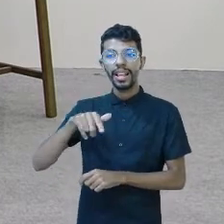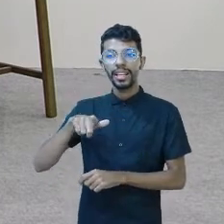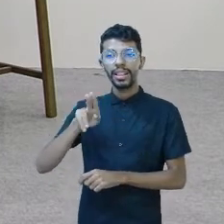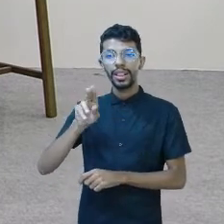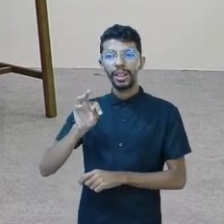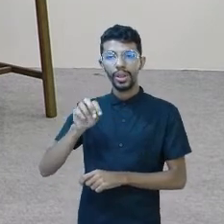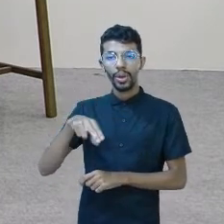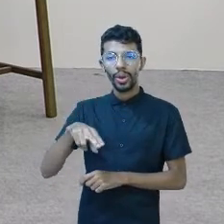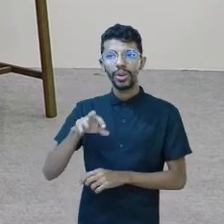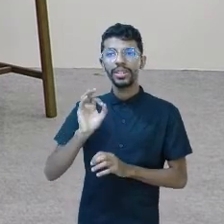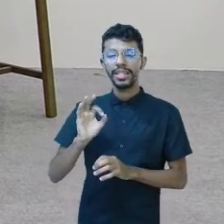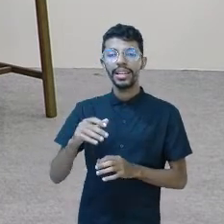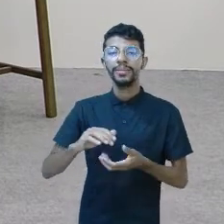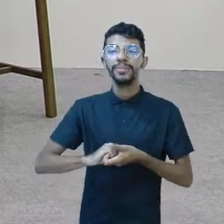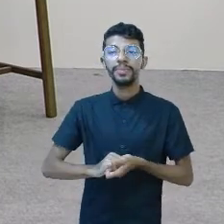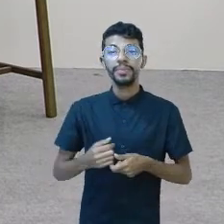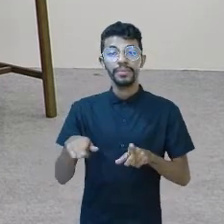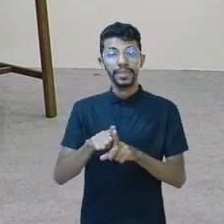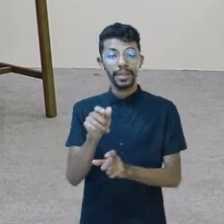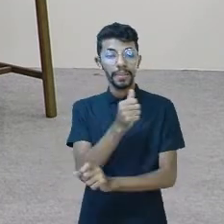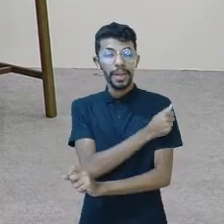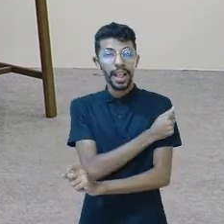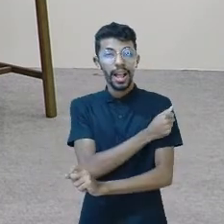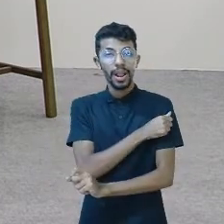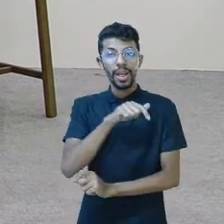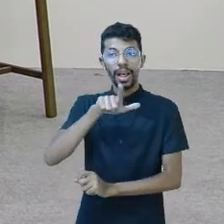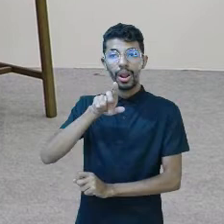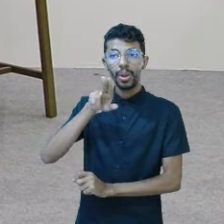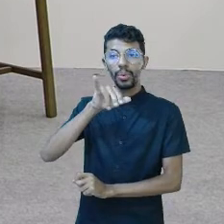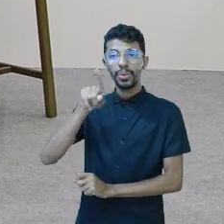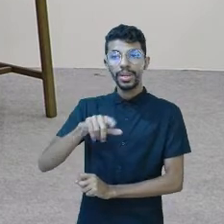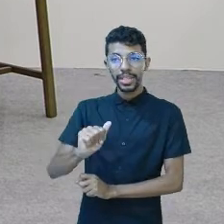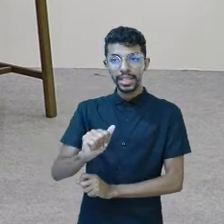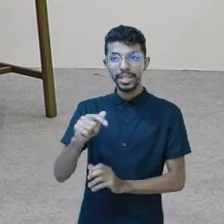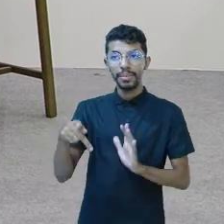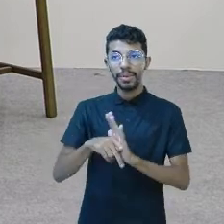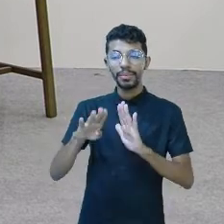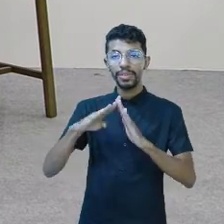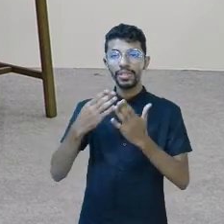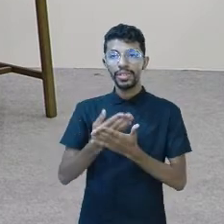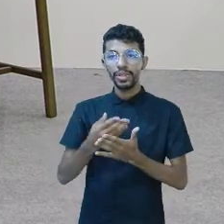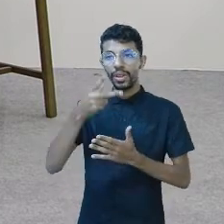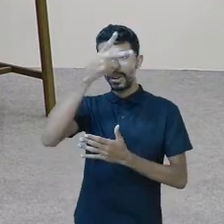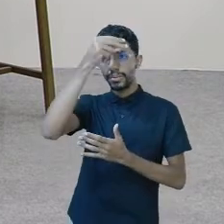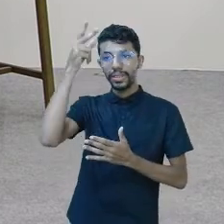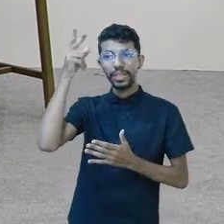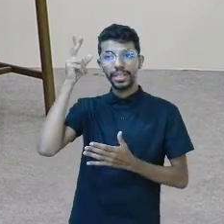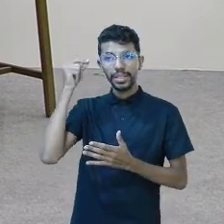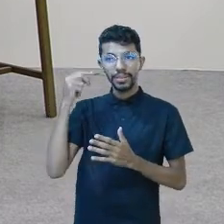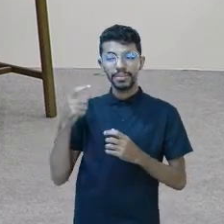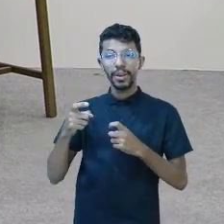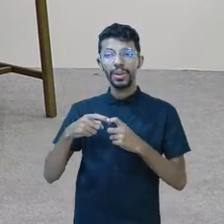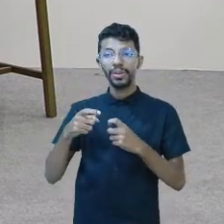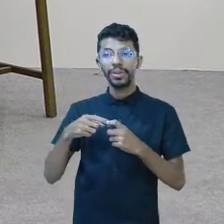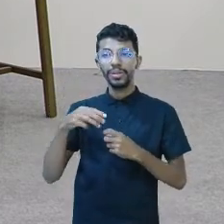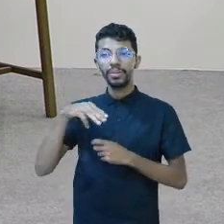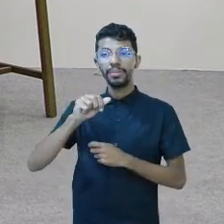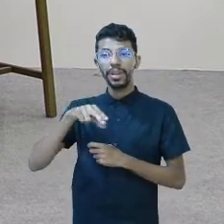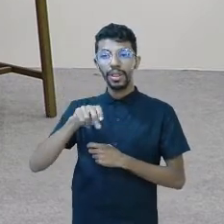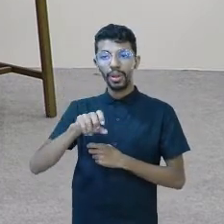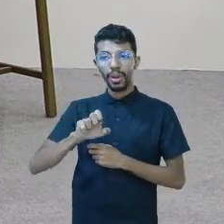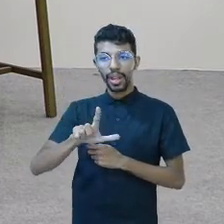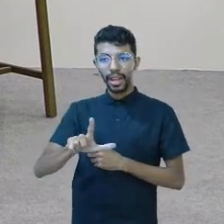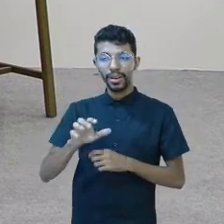Adalto Pontes. Também a estudante Luísa, da Escola Municipal Dr. Samuel Gonçalves, e o Davi.